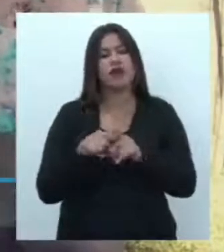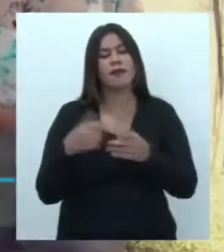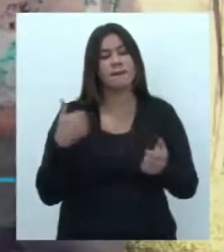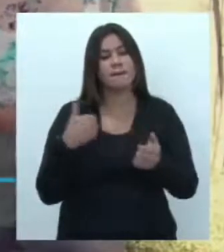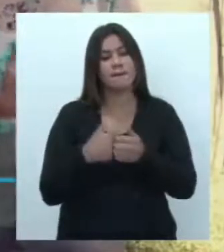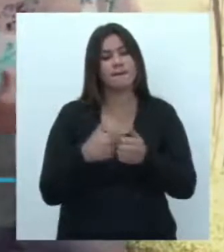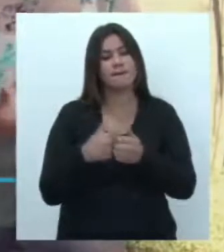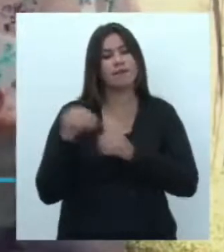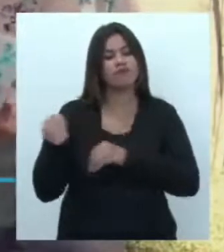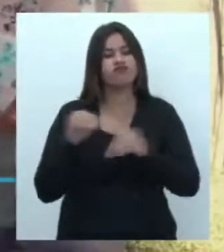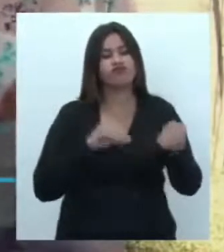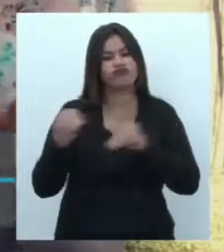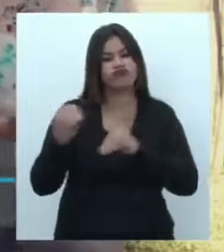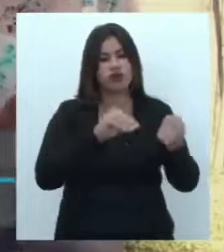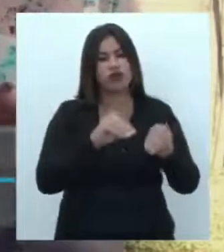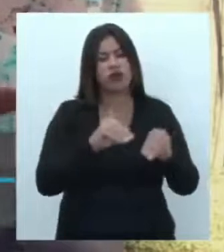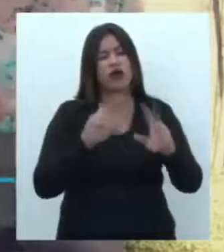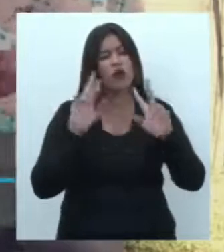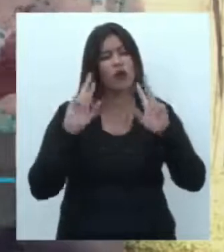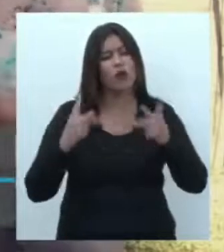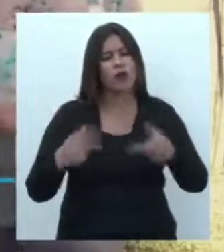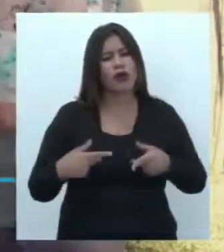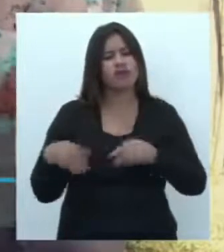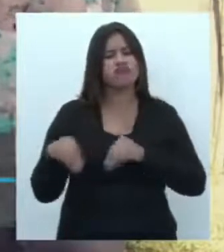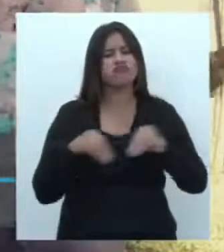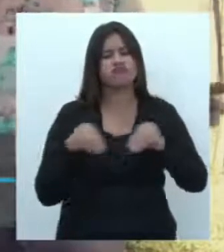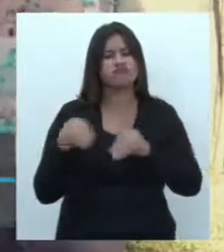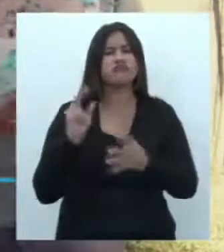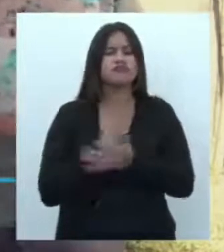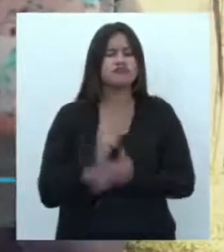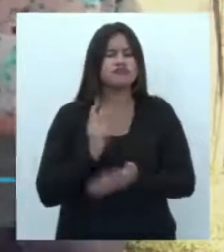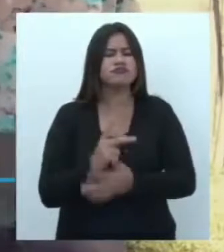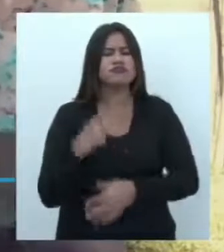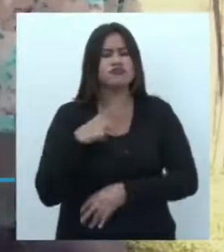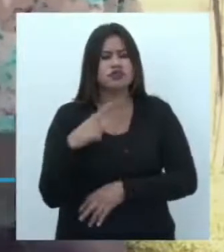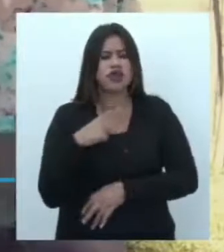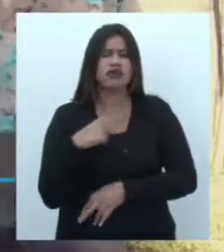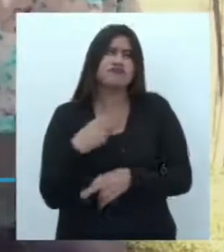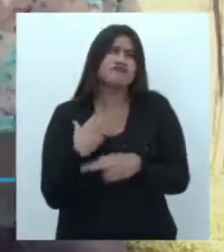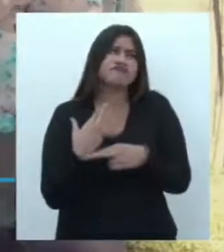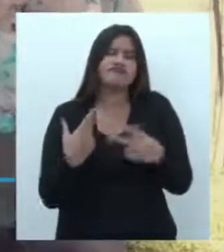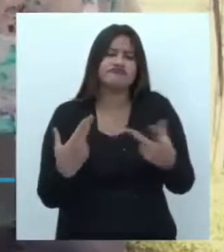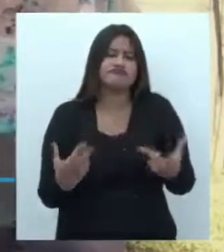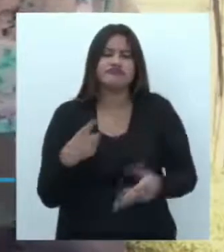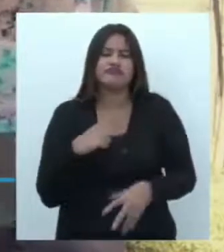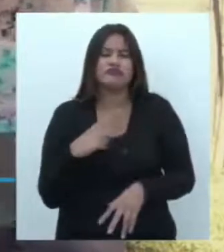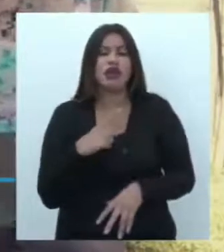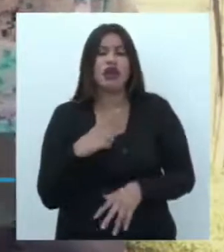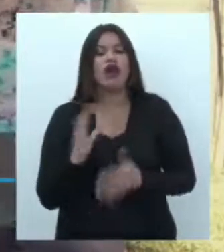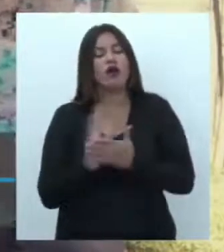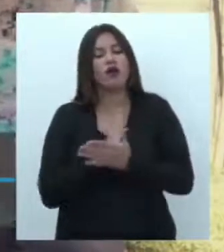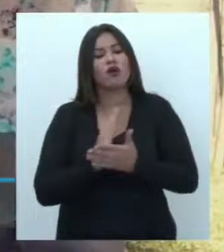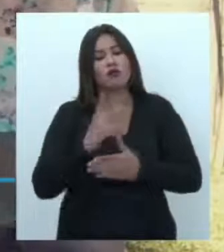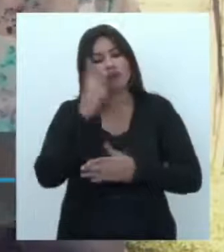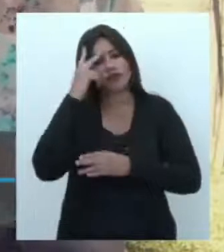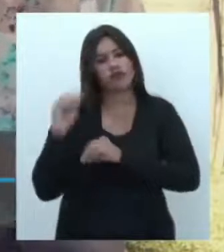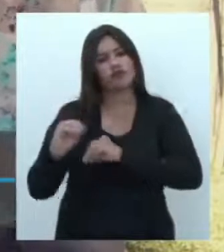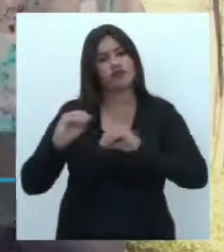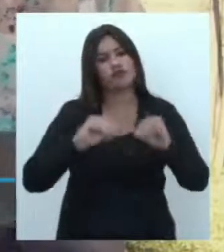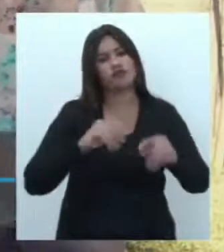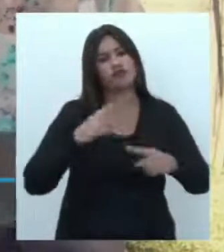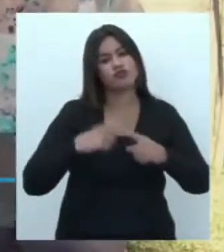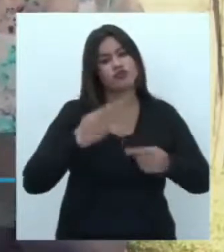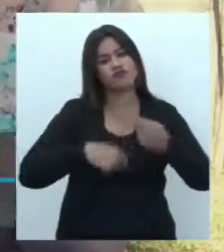recentes, o fato é que o ser humano sempre se deslocou, e por diversos motivos. Algumas pessoas migram por